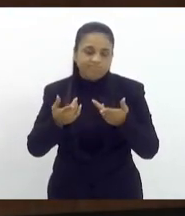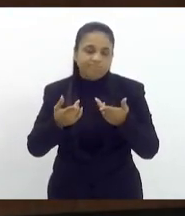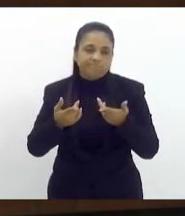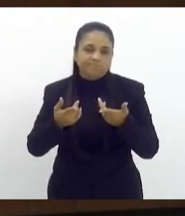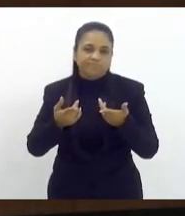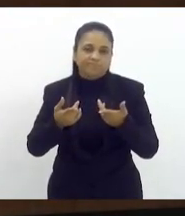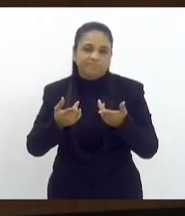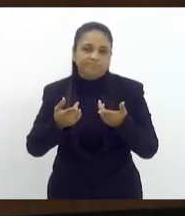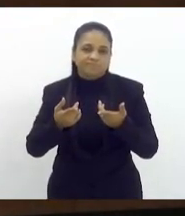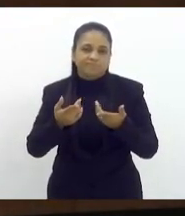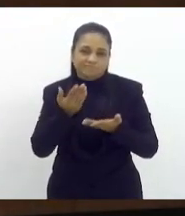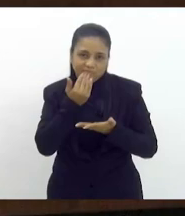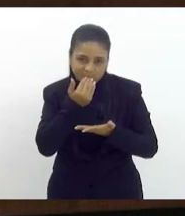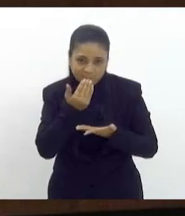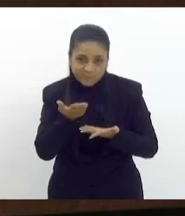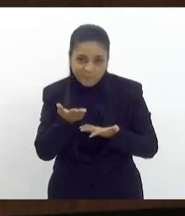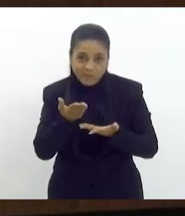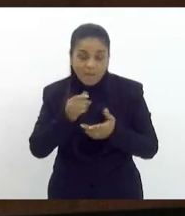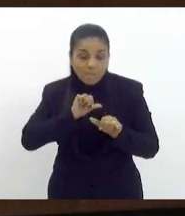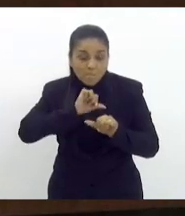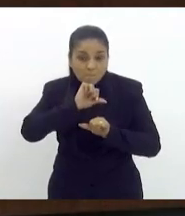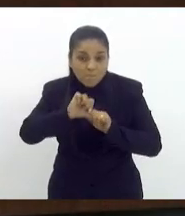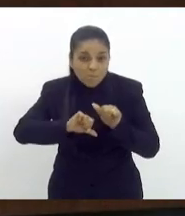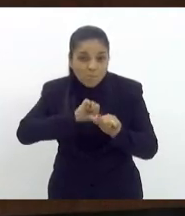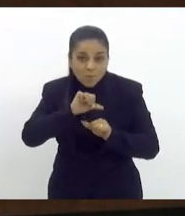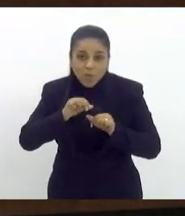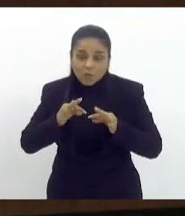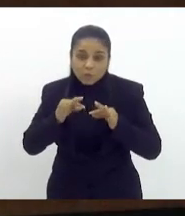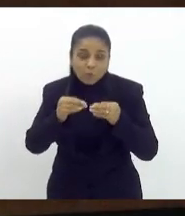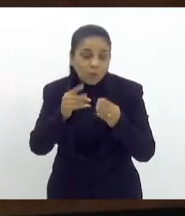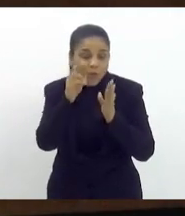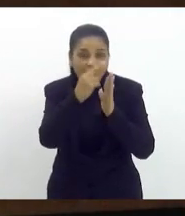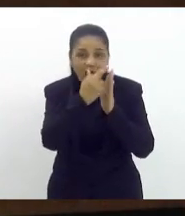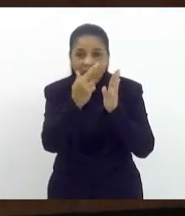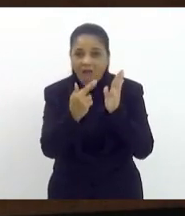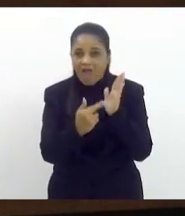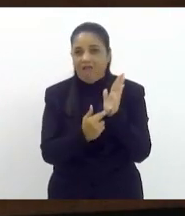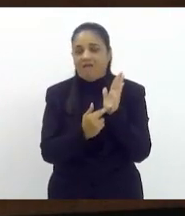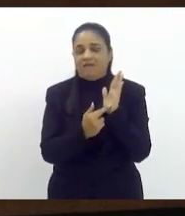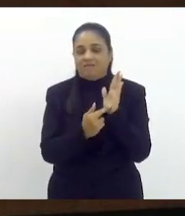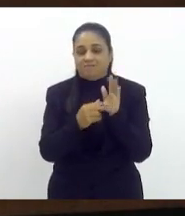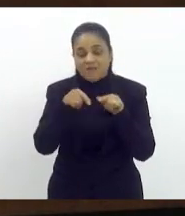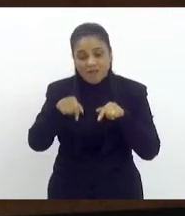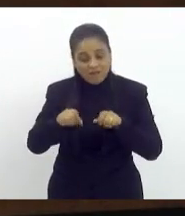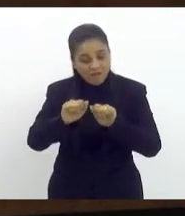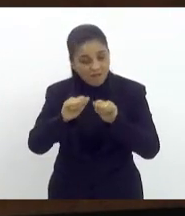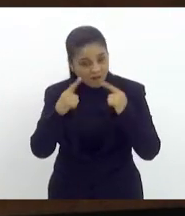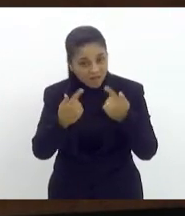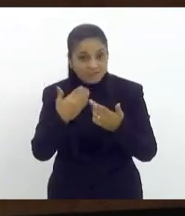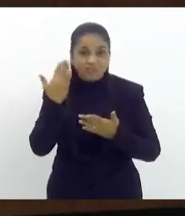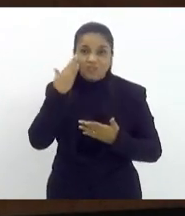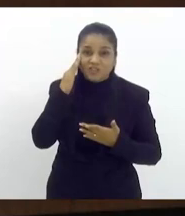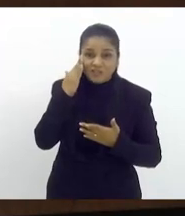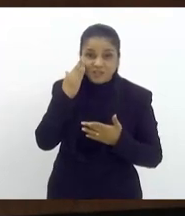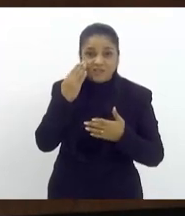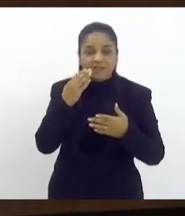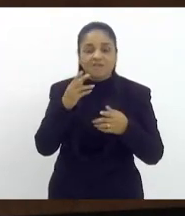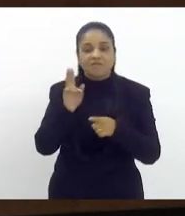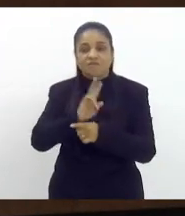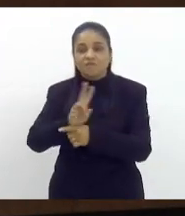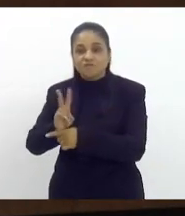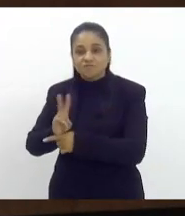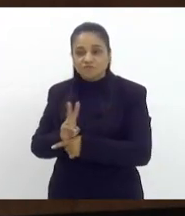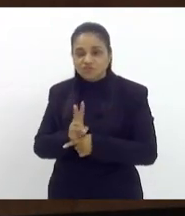eles vão ter que simplesmente mudar todo o regramento é importante essa casa entender isso da própria vigilância sanitária